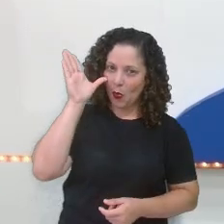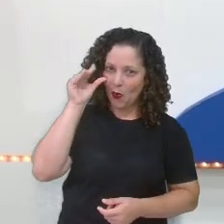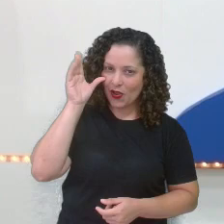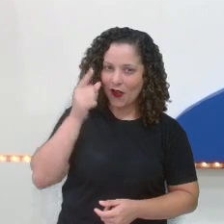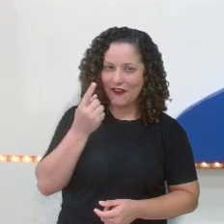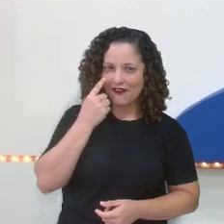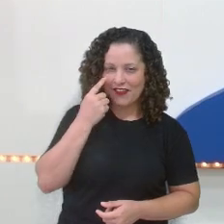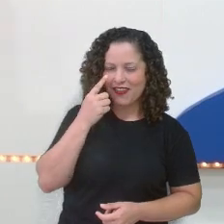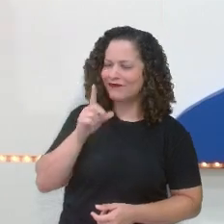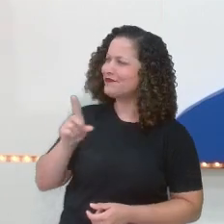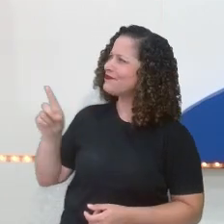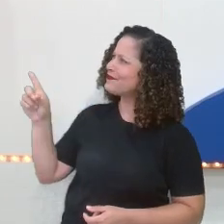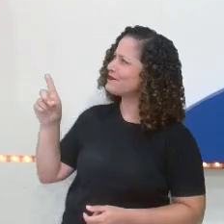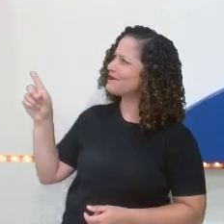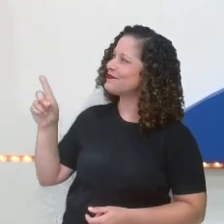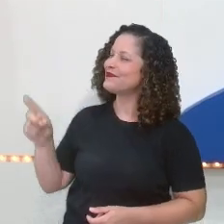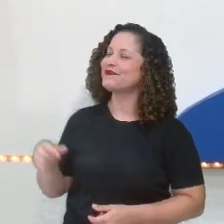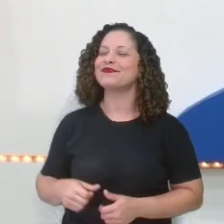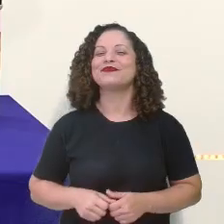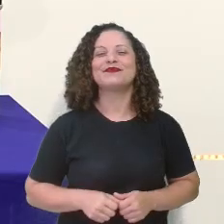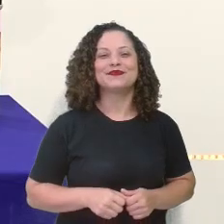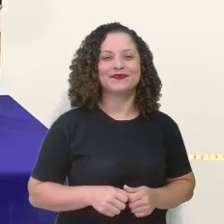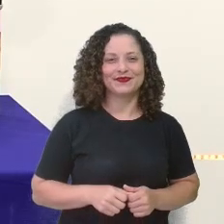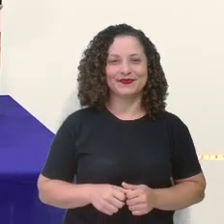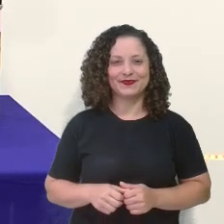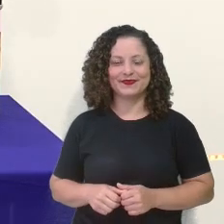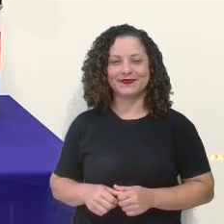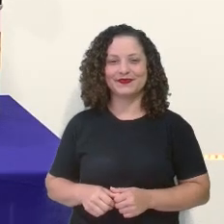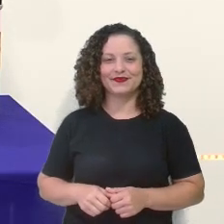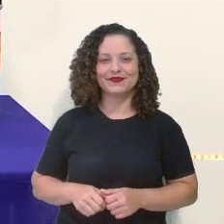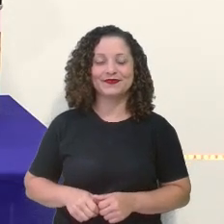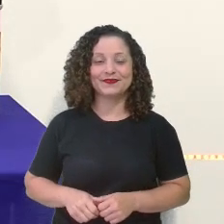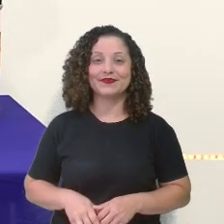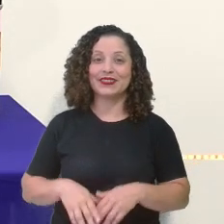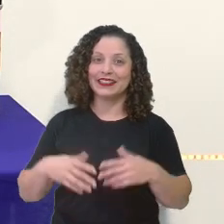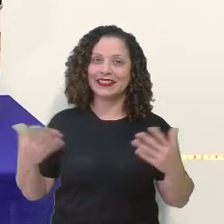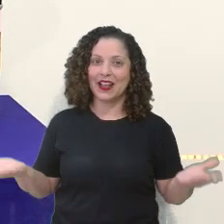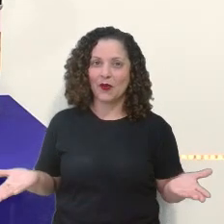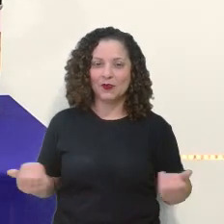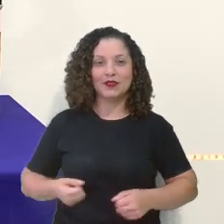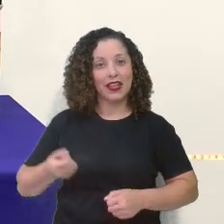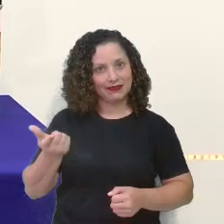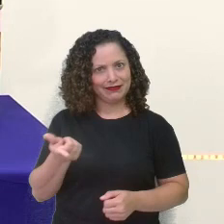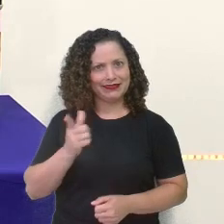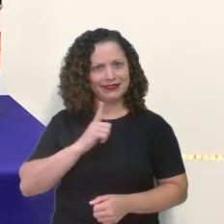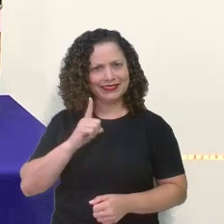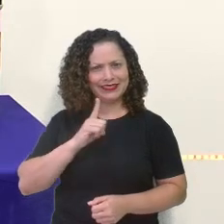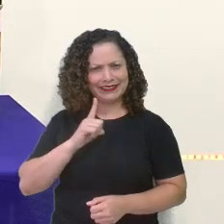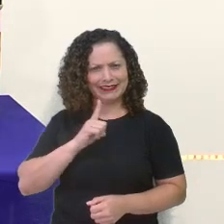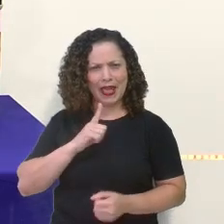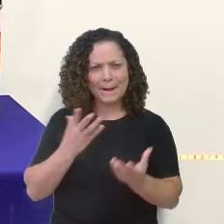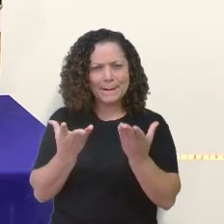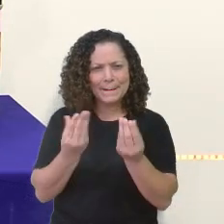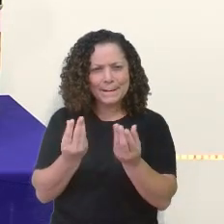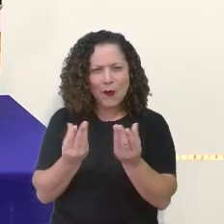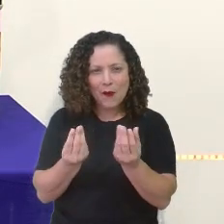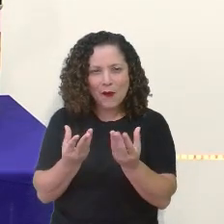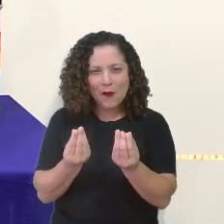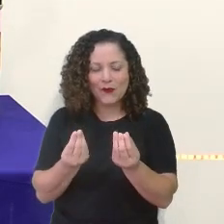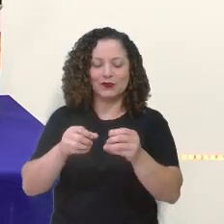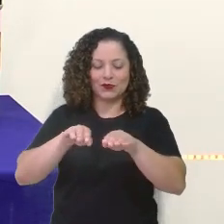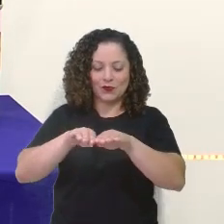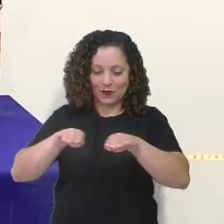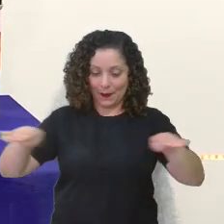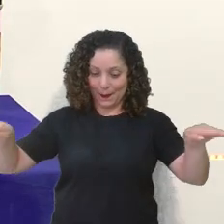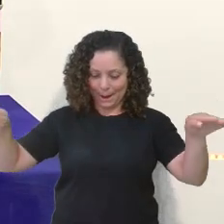material em cima da mesa da professora Esté. Está uma graça esse material aqui na minha mesa. A gente